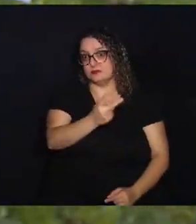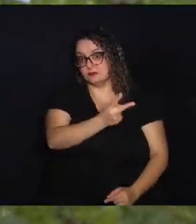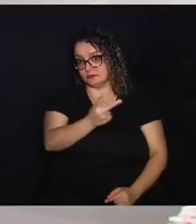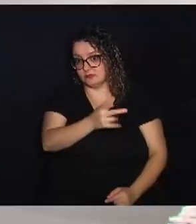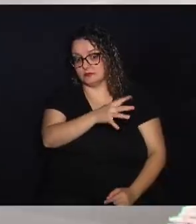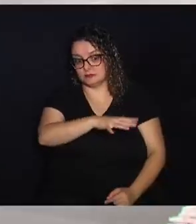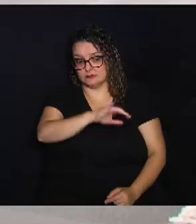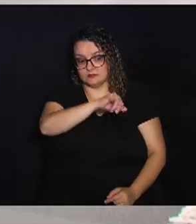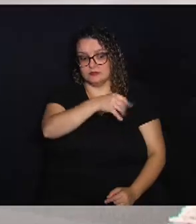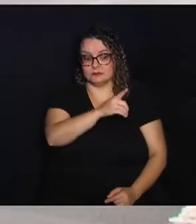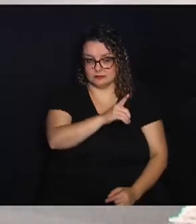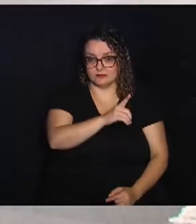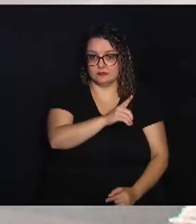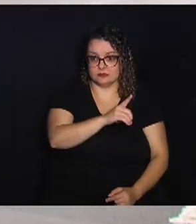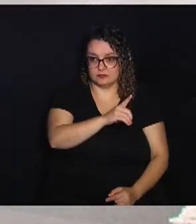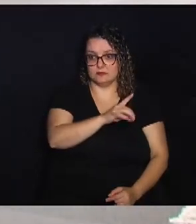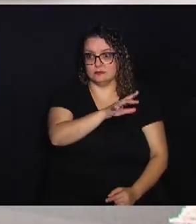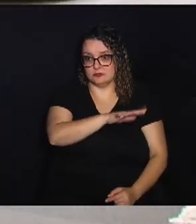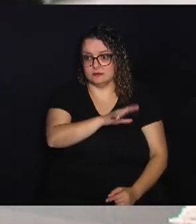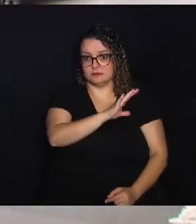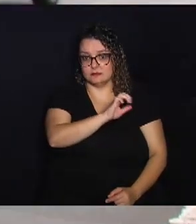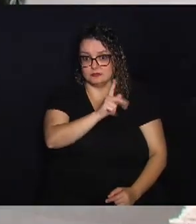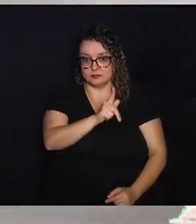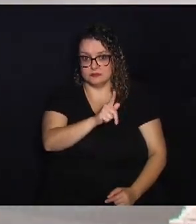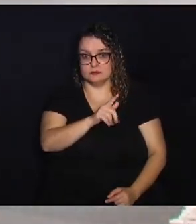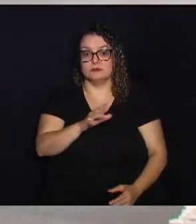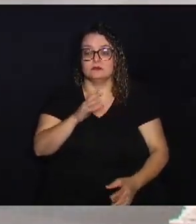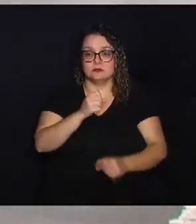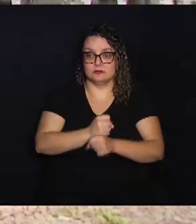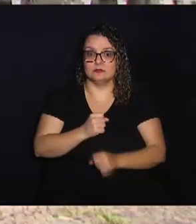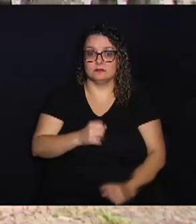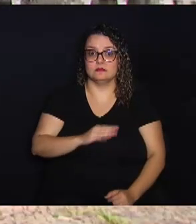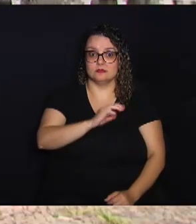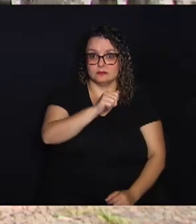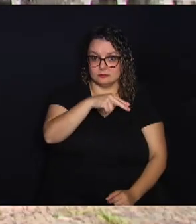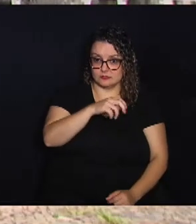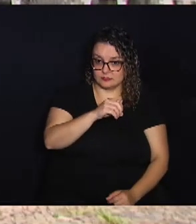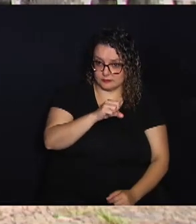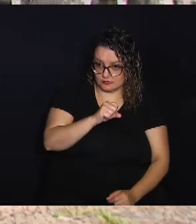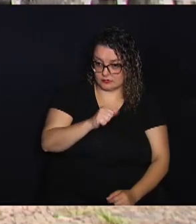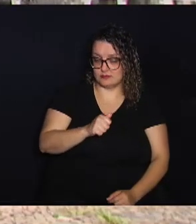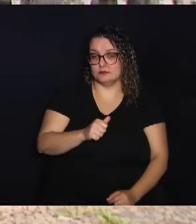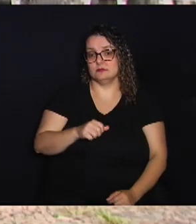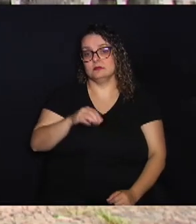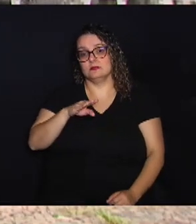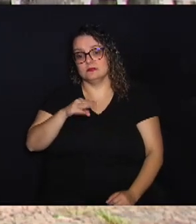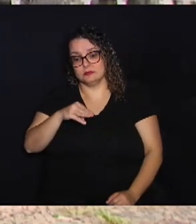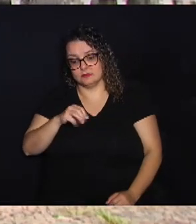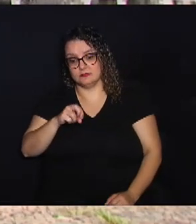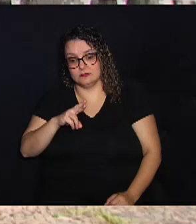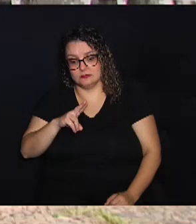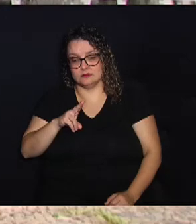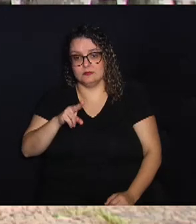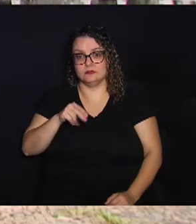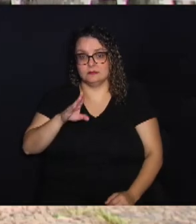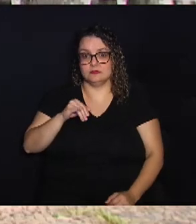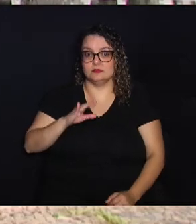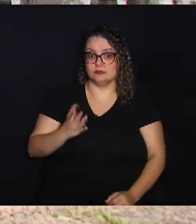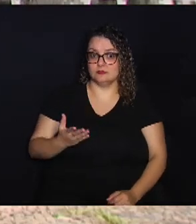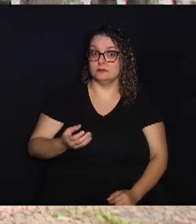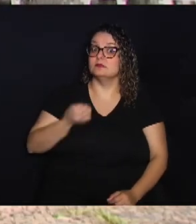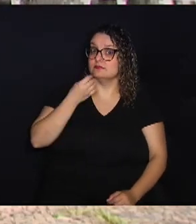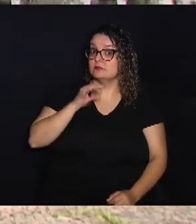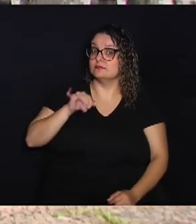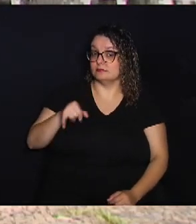Jardim Ieda. Também, para a gente concluir, o Residencial Canoas, no Jardim Morumbi. Portanto, aí são boas